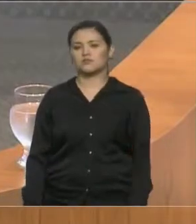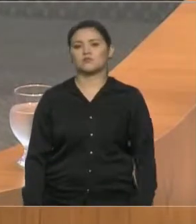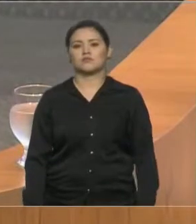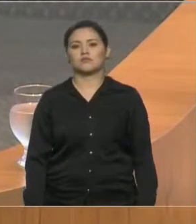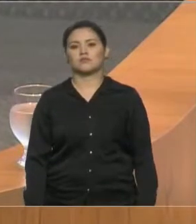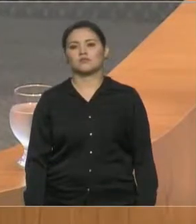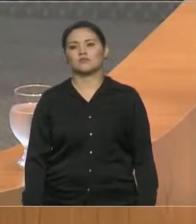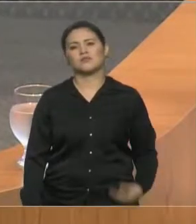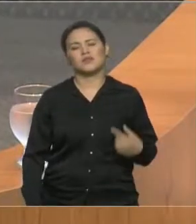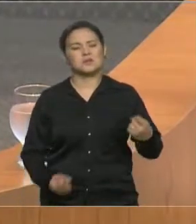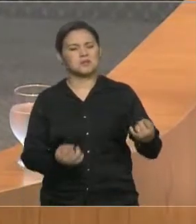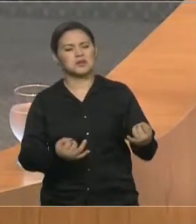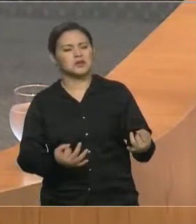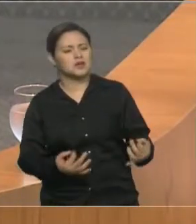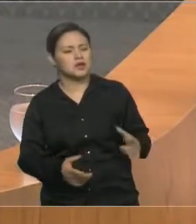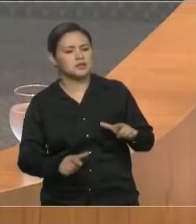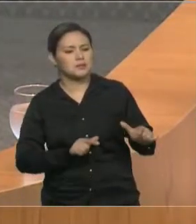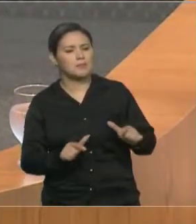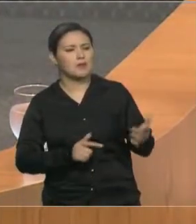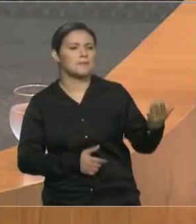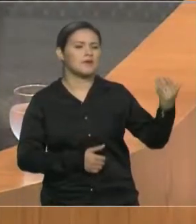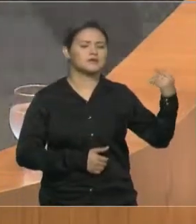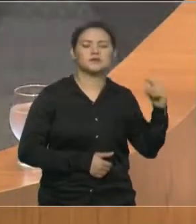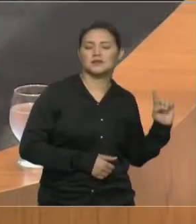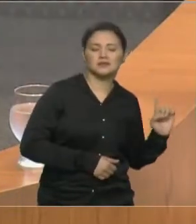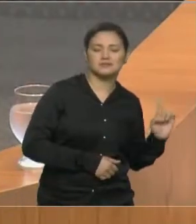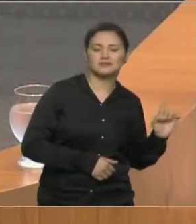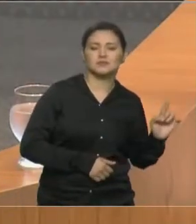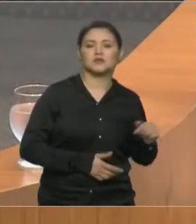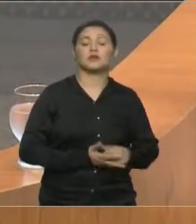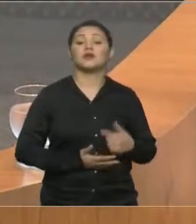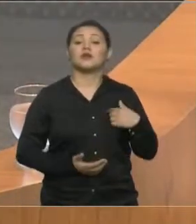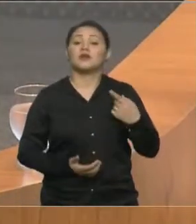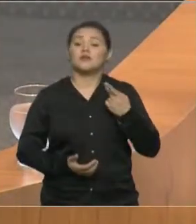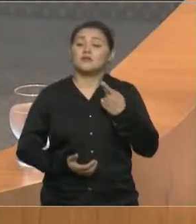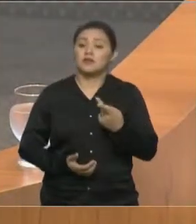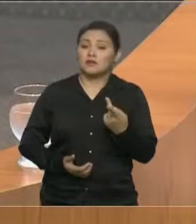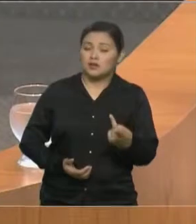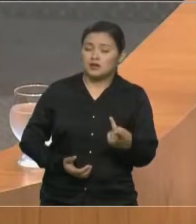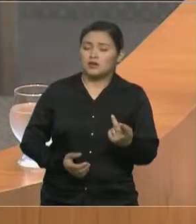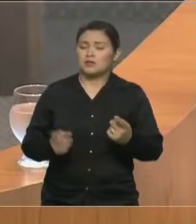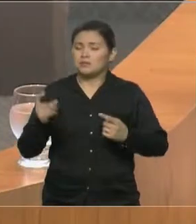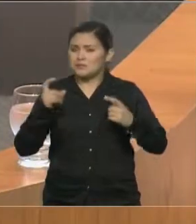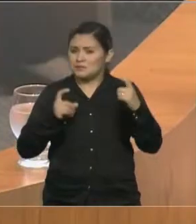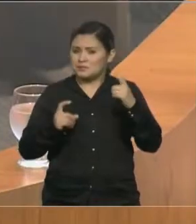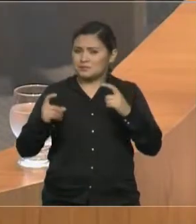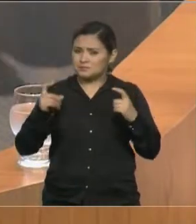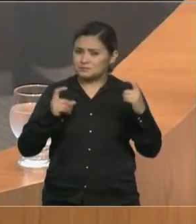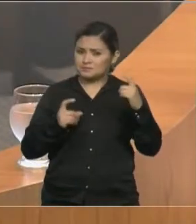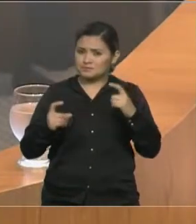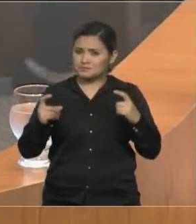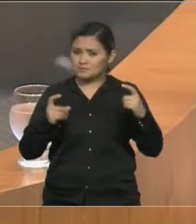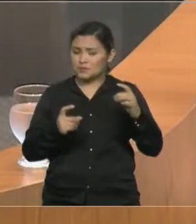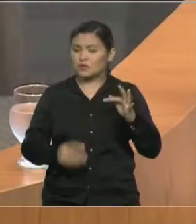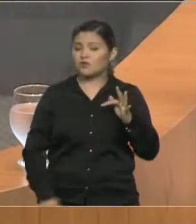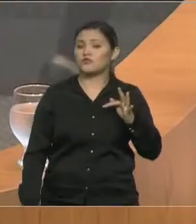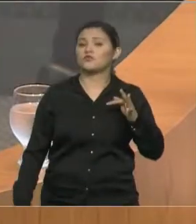como secretário de Meio Ambiente, mas falar mais de preocupações com relação ao